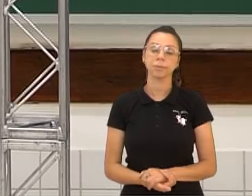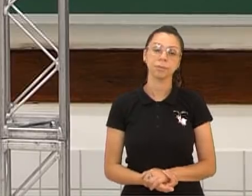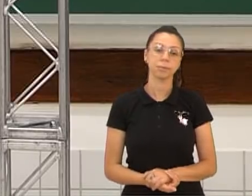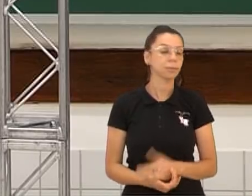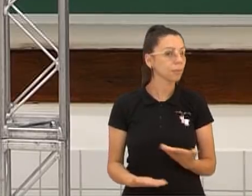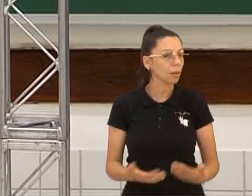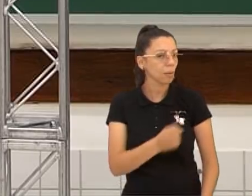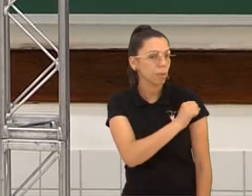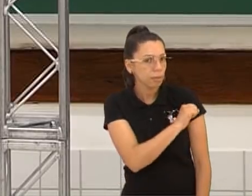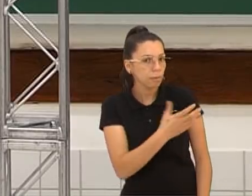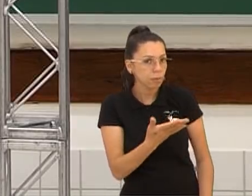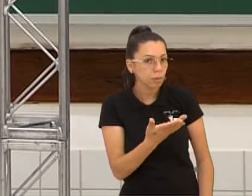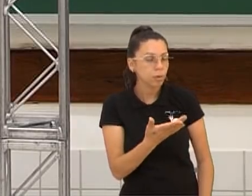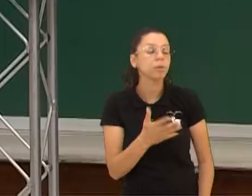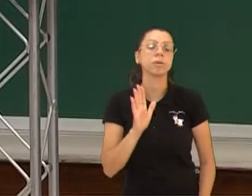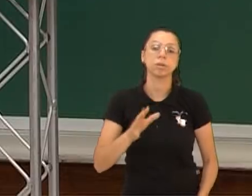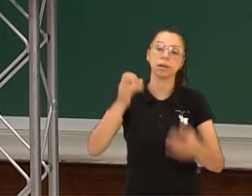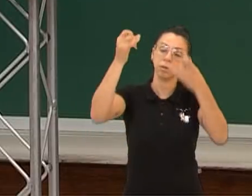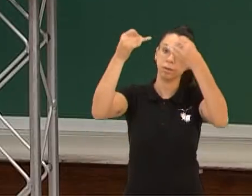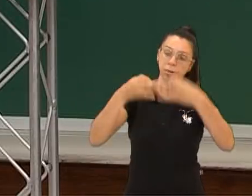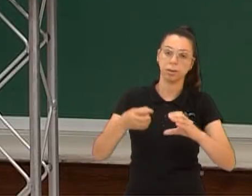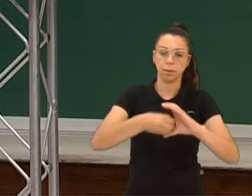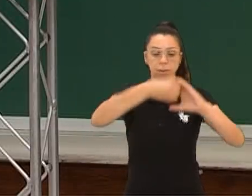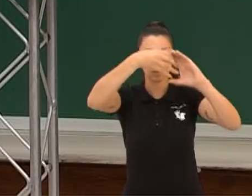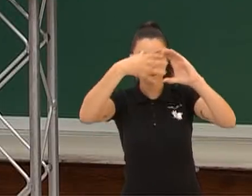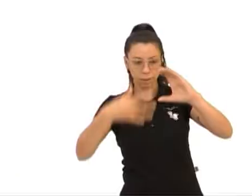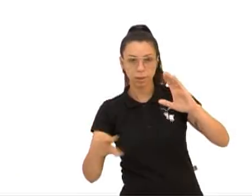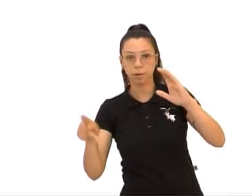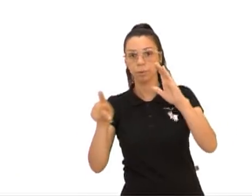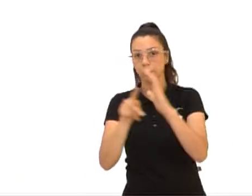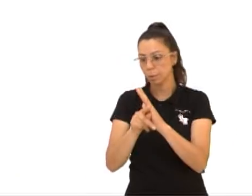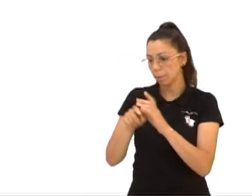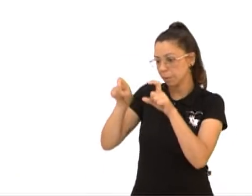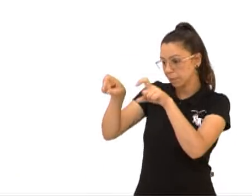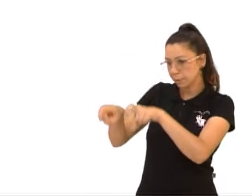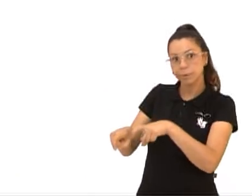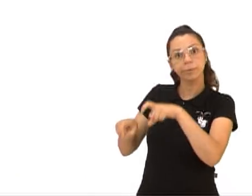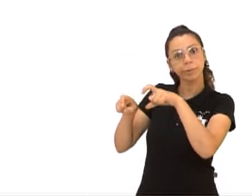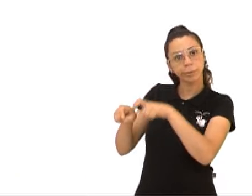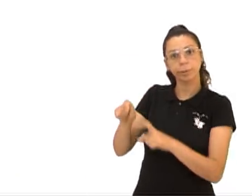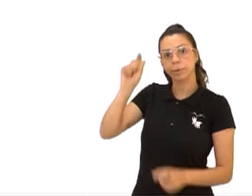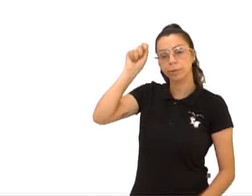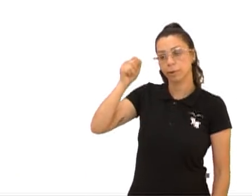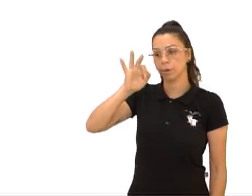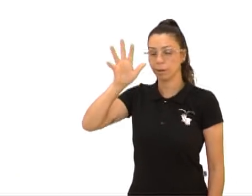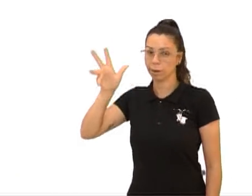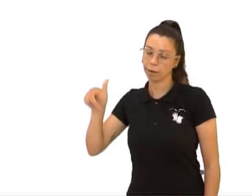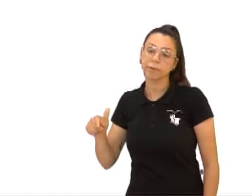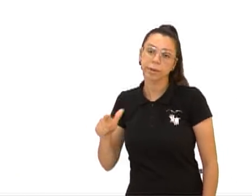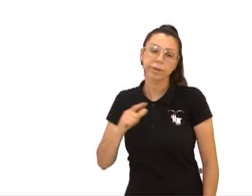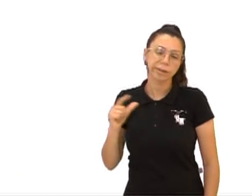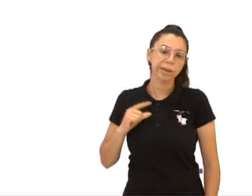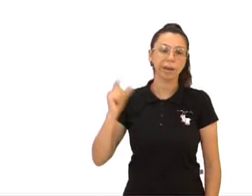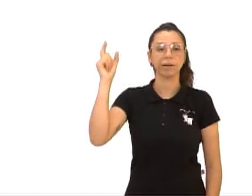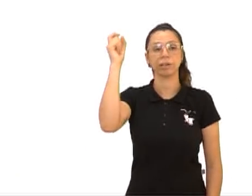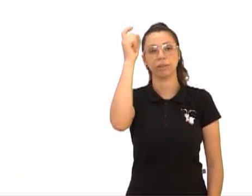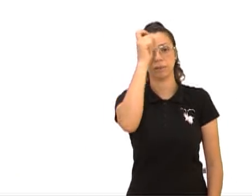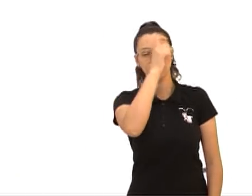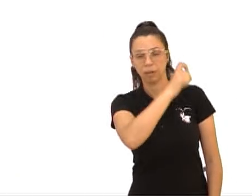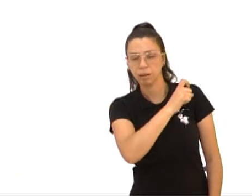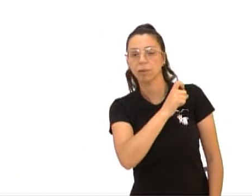E aí, oitavo ano? Então, acabamos de falar aí sobre as características da agricultura na África, né? Eles estão enfrentando, no momento,